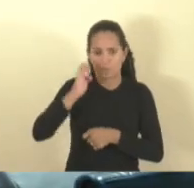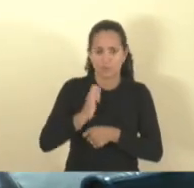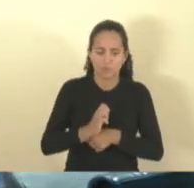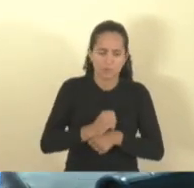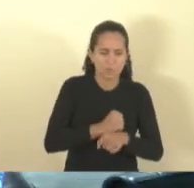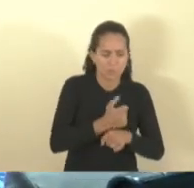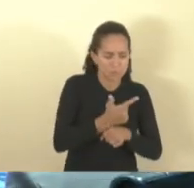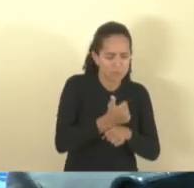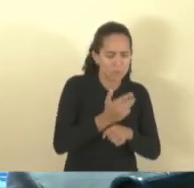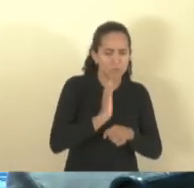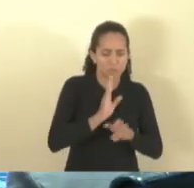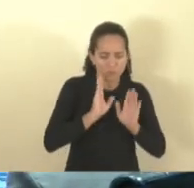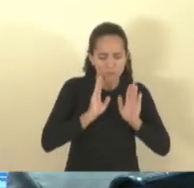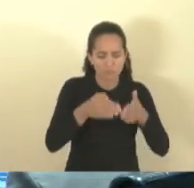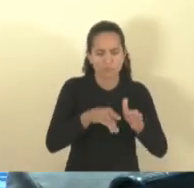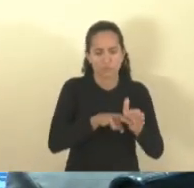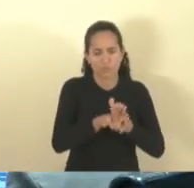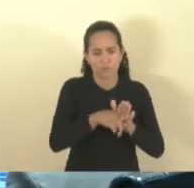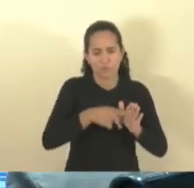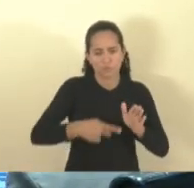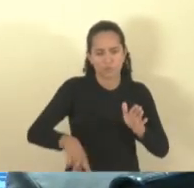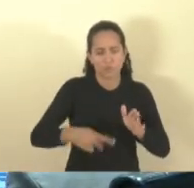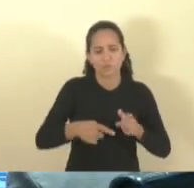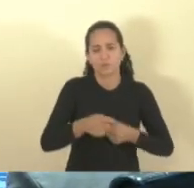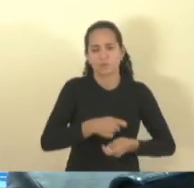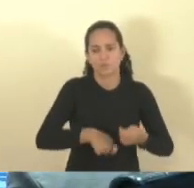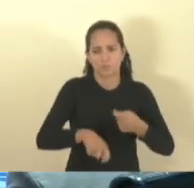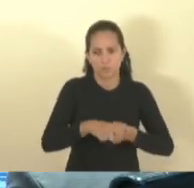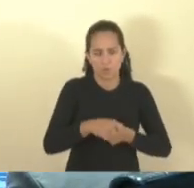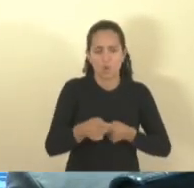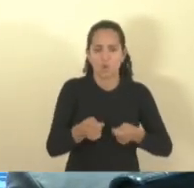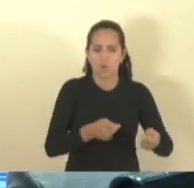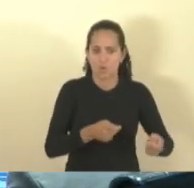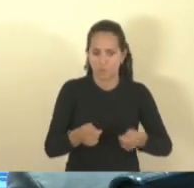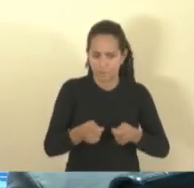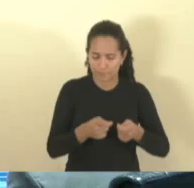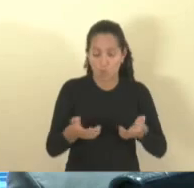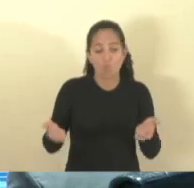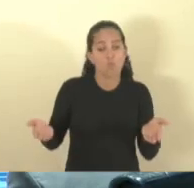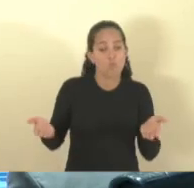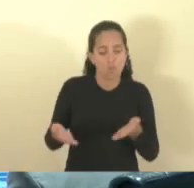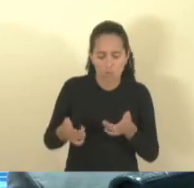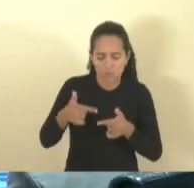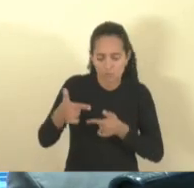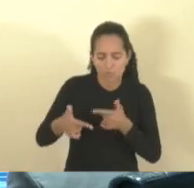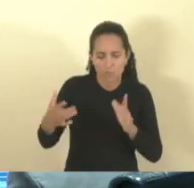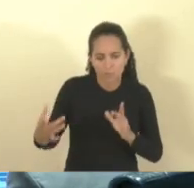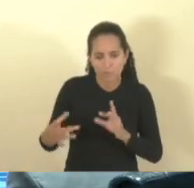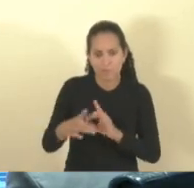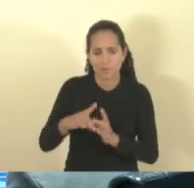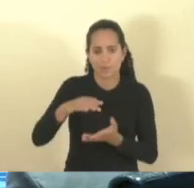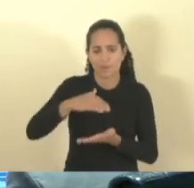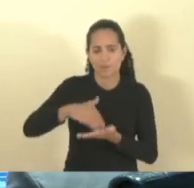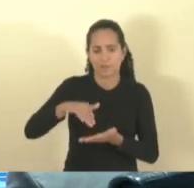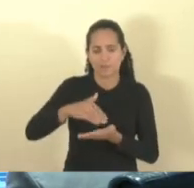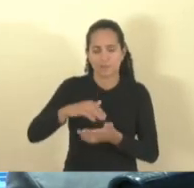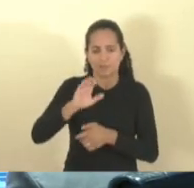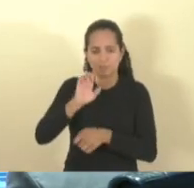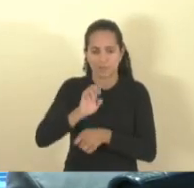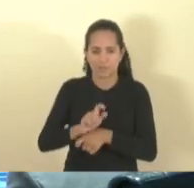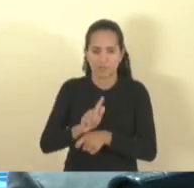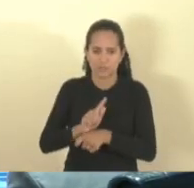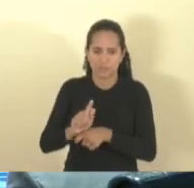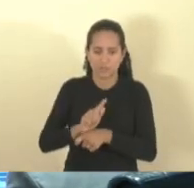como especialista em políticas públicas e gestão governamental. Atualmente está vinculado à Secretaria de Estado de Gestão